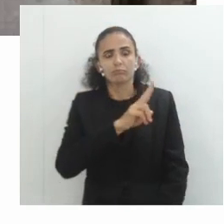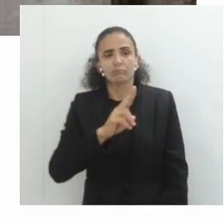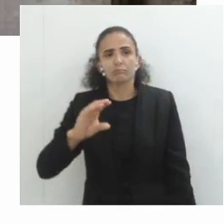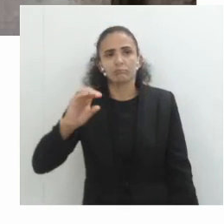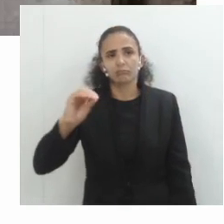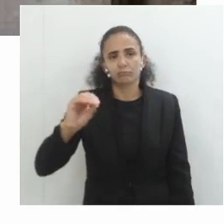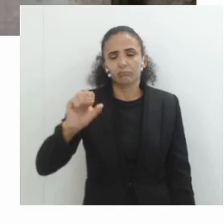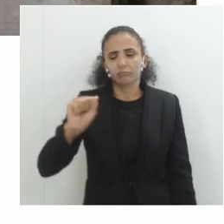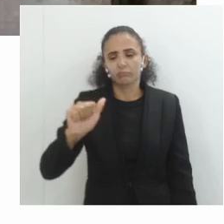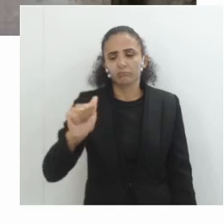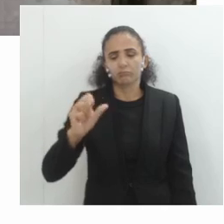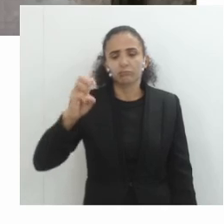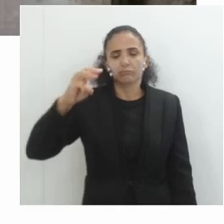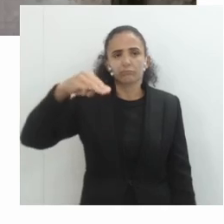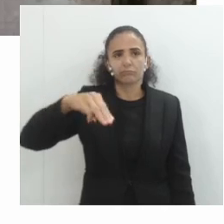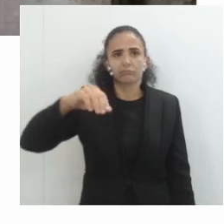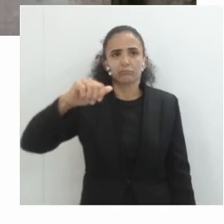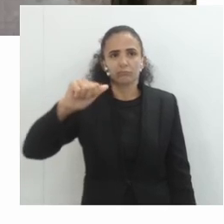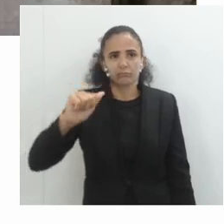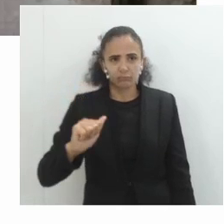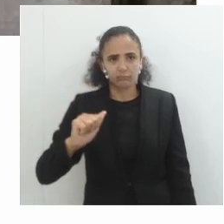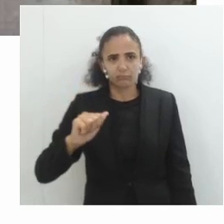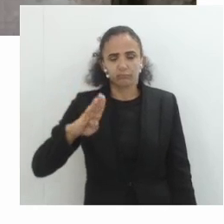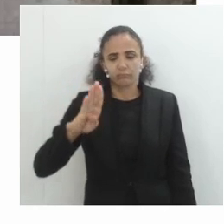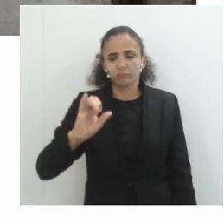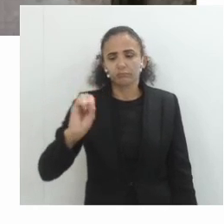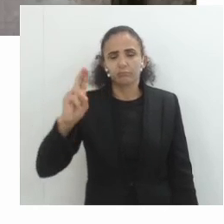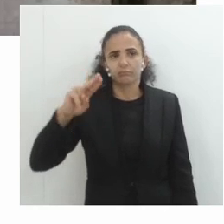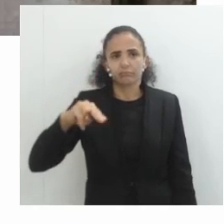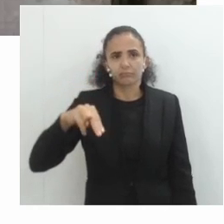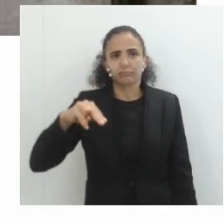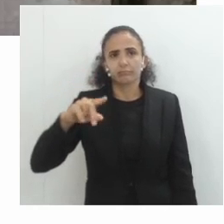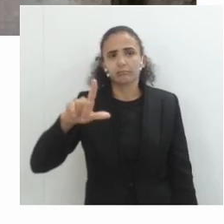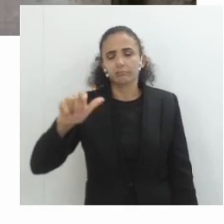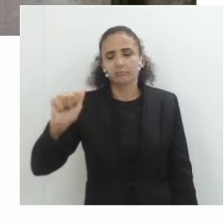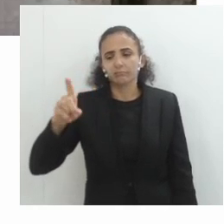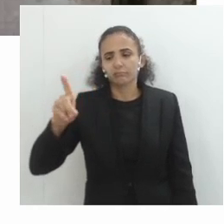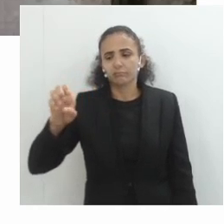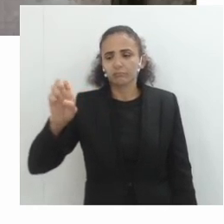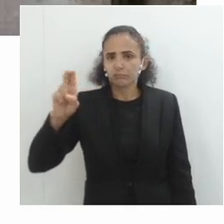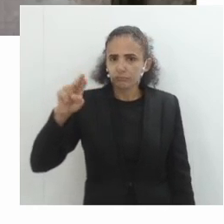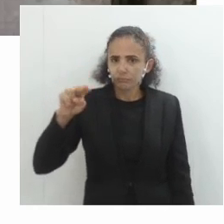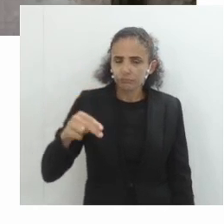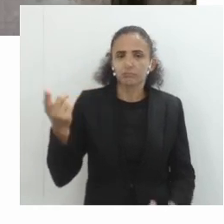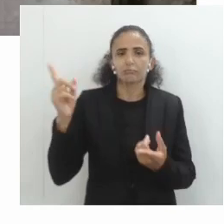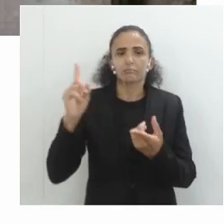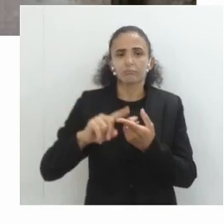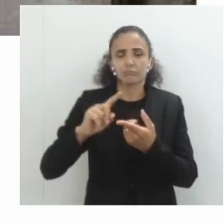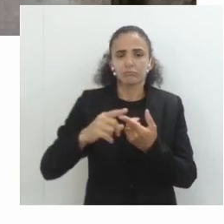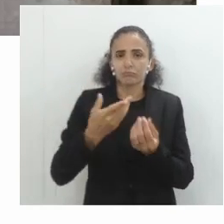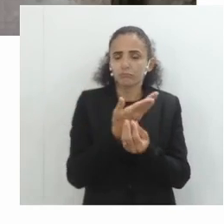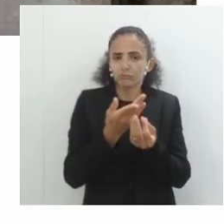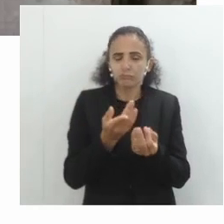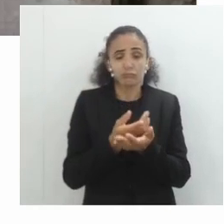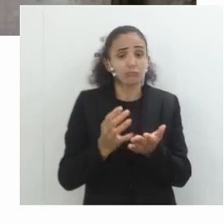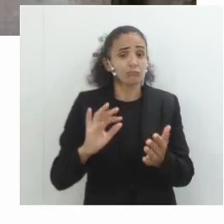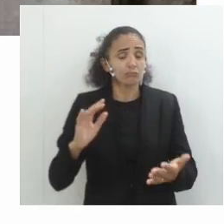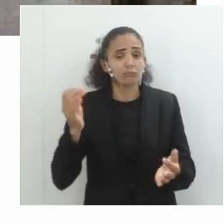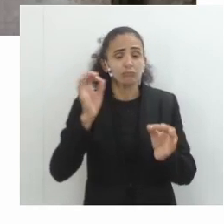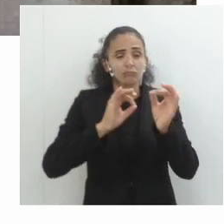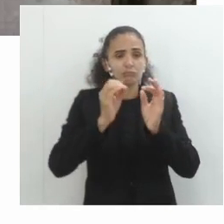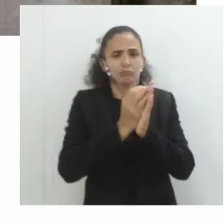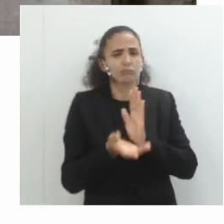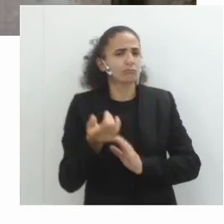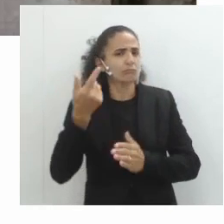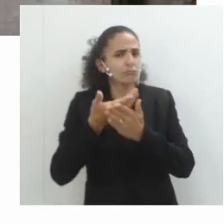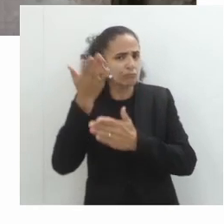morto pelas tropas americanas e em retaliação a isso o Talibã atingiu as Torres Gêmeas